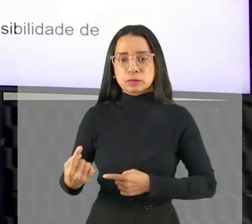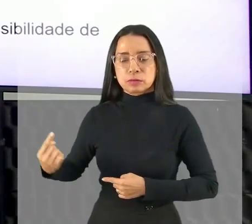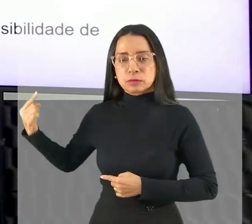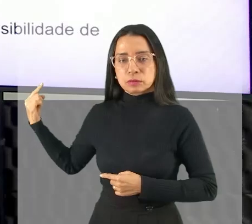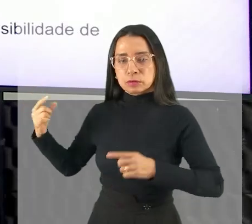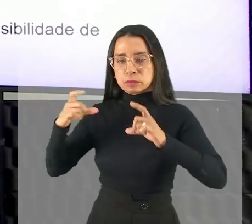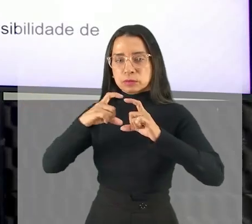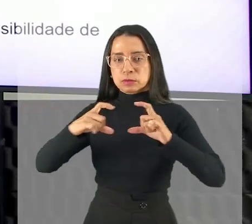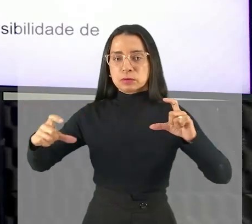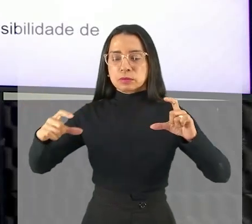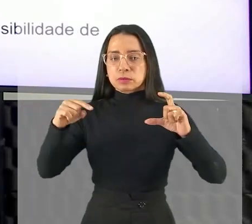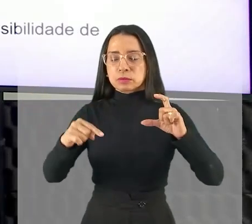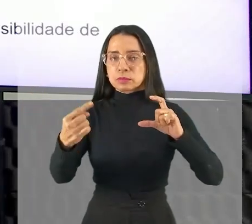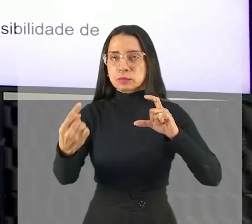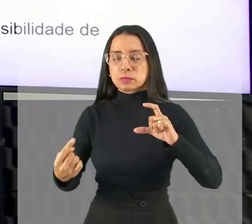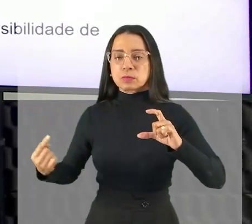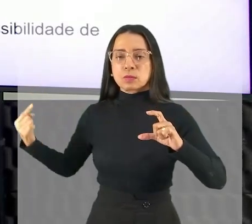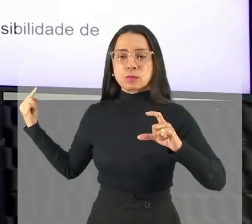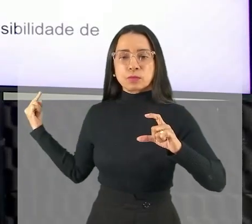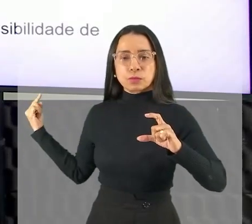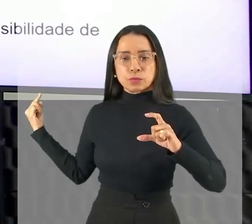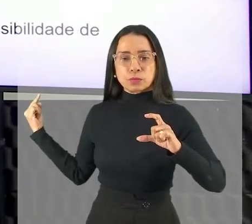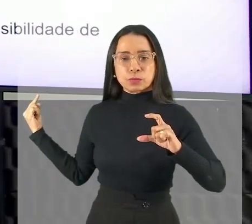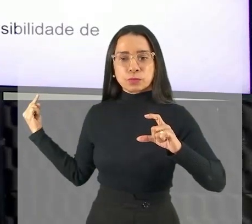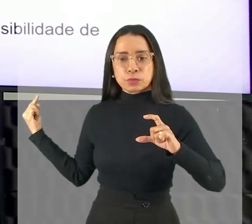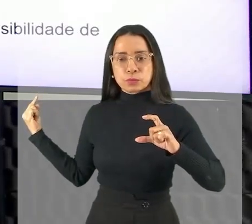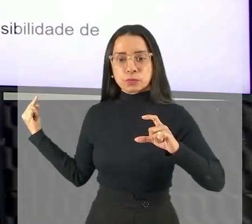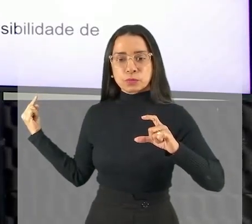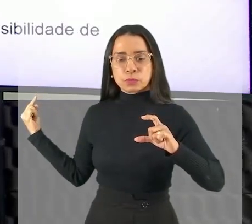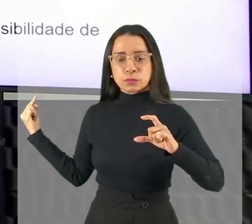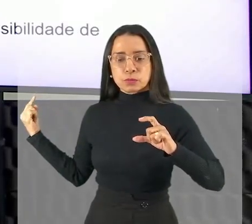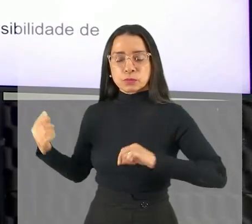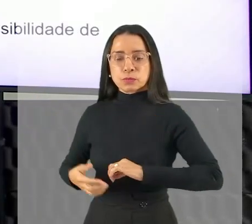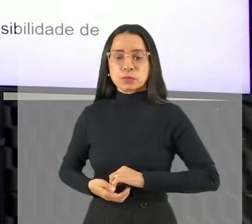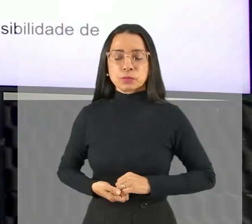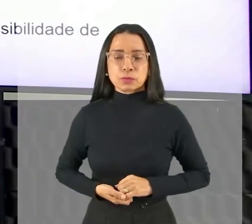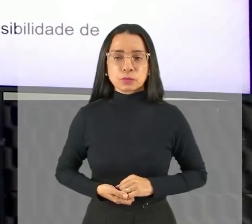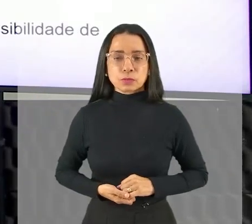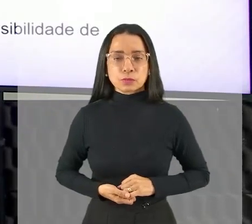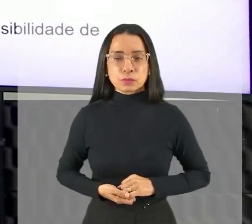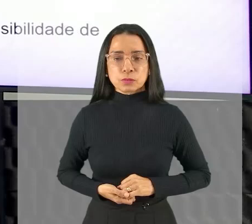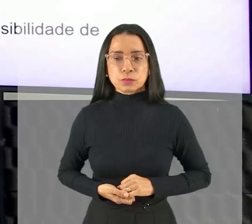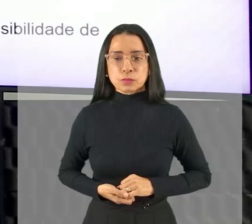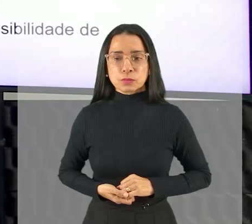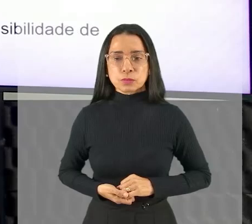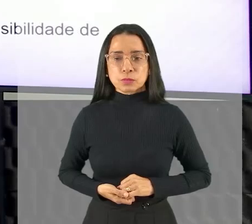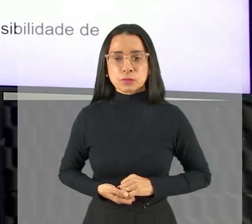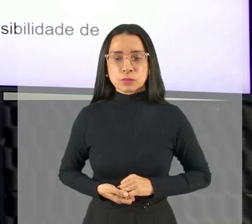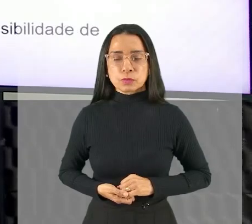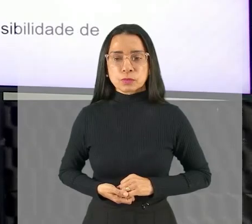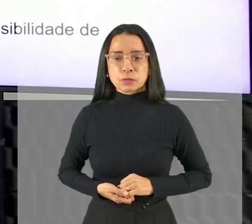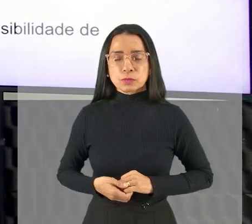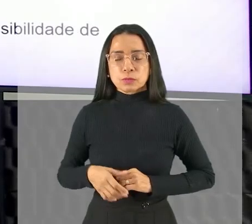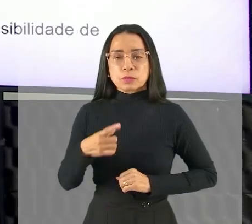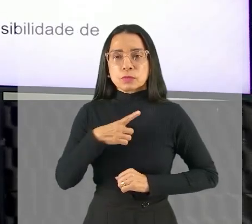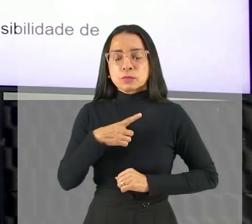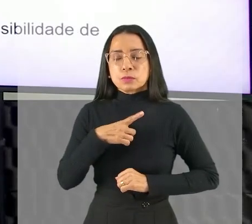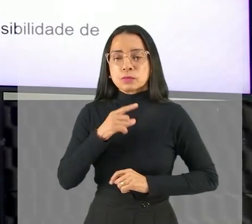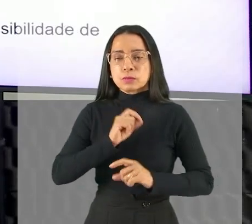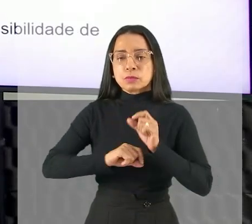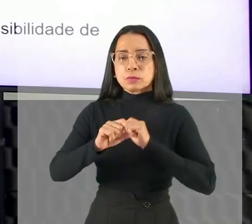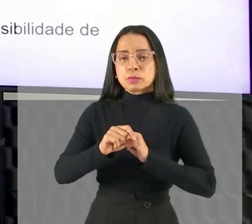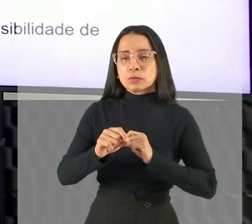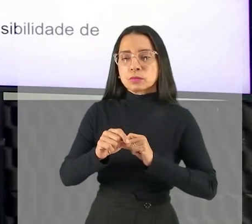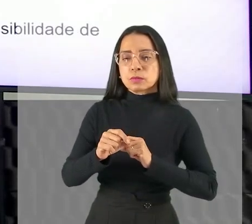um lirismo que o projeta para além desse momento específico. Então, a gente tem essas